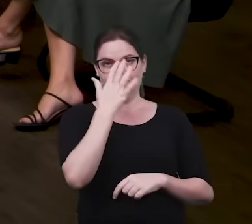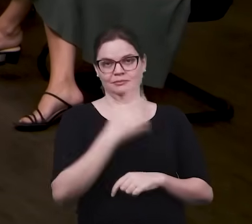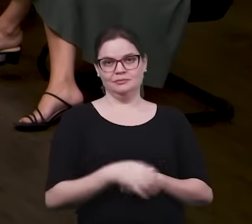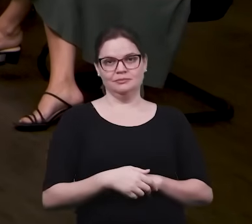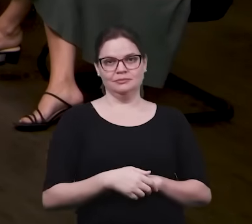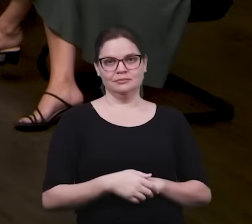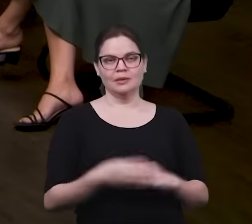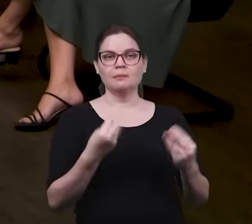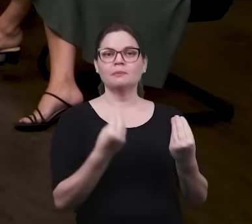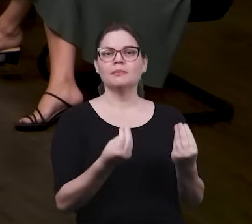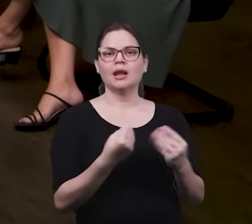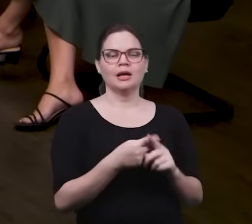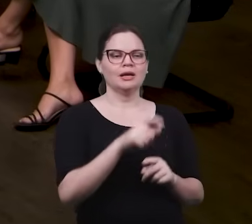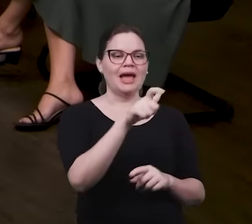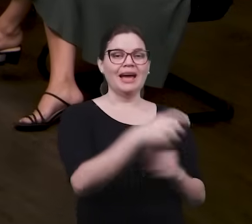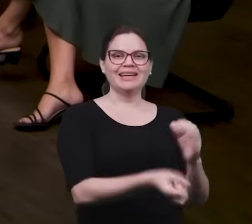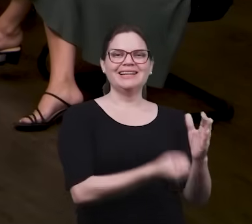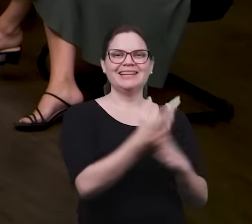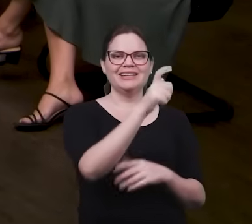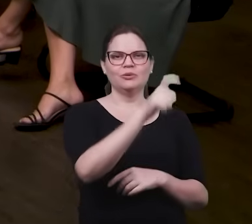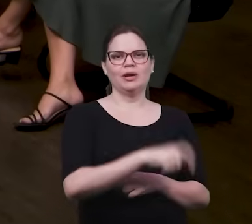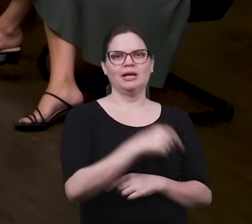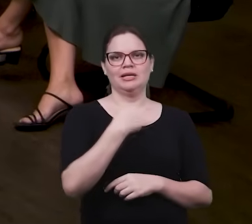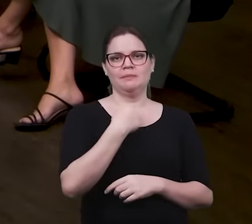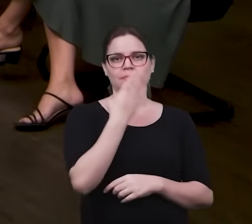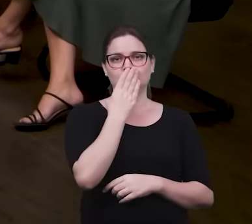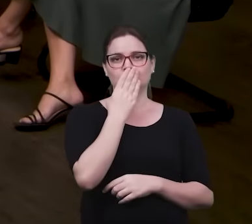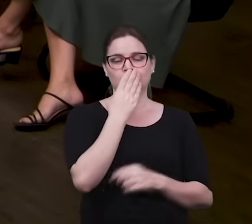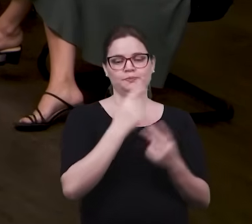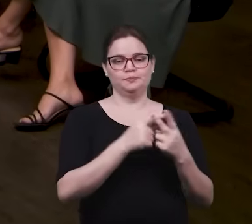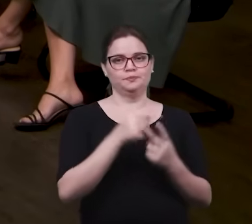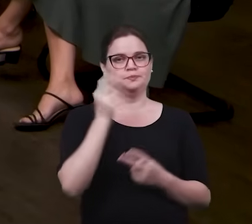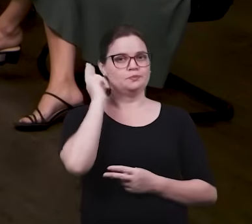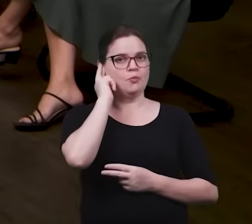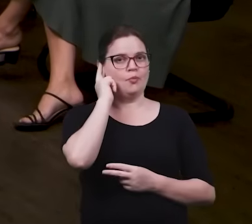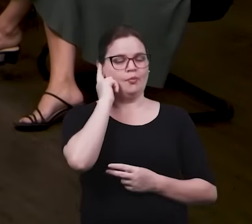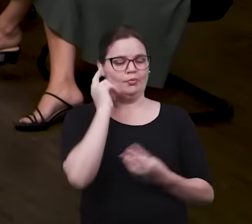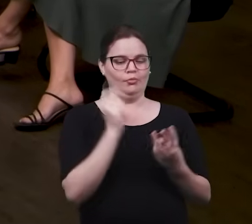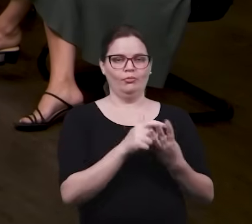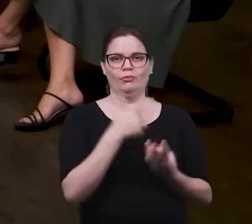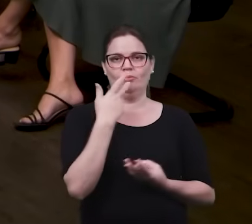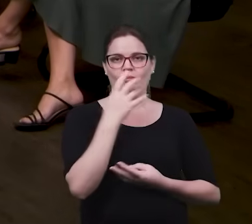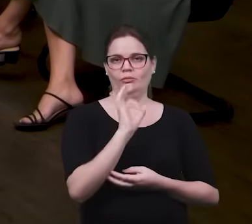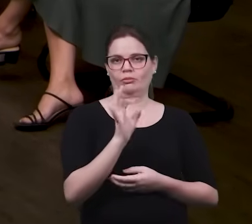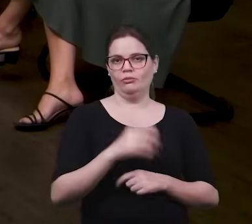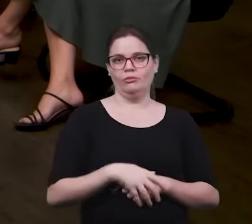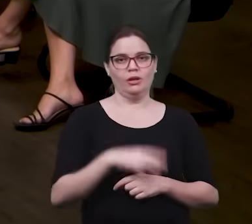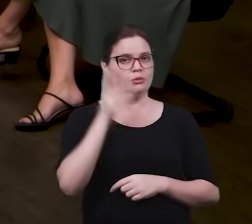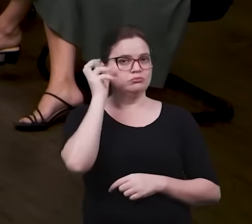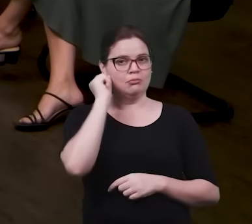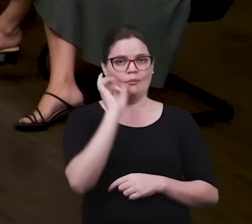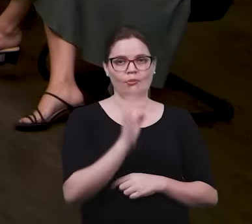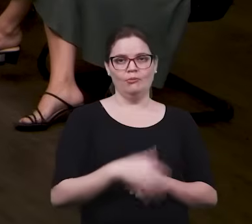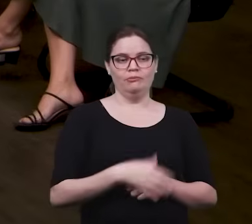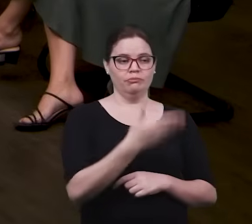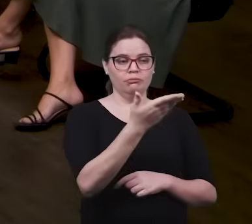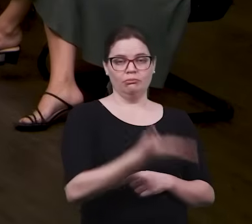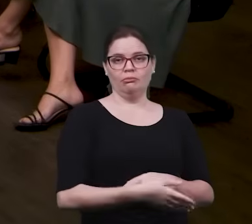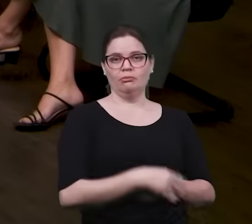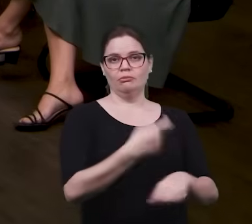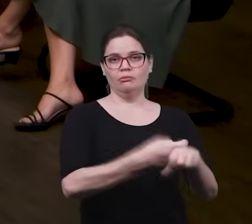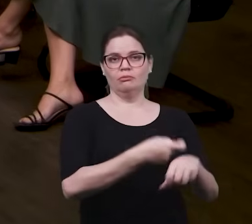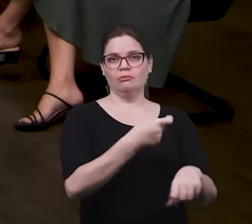não move, não escuta, e aquilo foi desagradável a Deus. Esse era o objetivo. E para os dias de hoje, é exatamente isso que eu estou